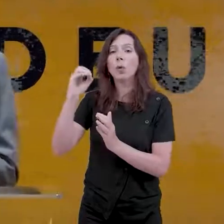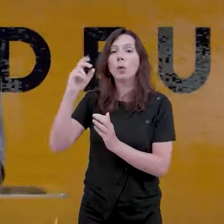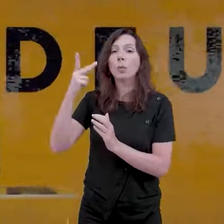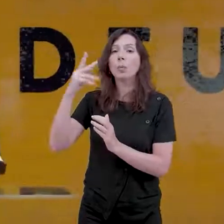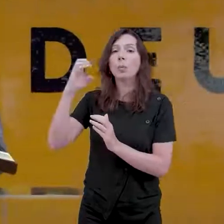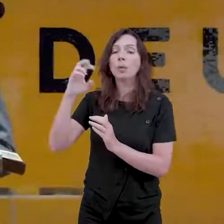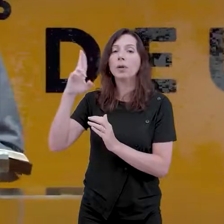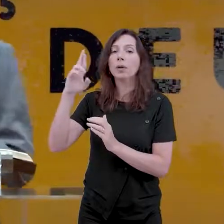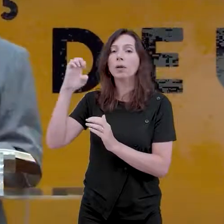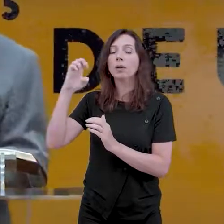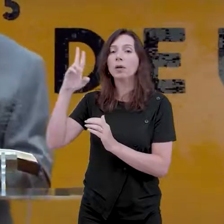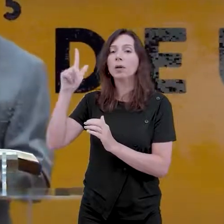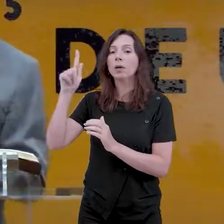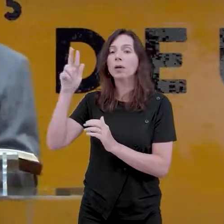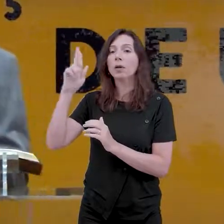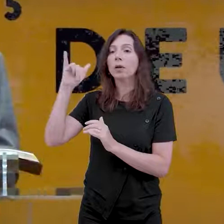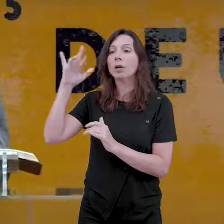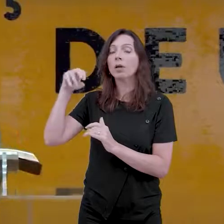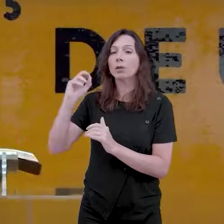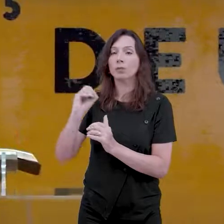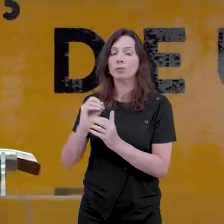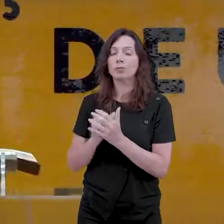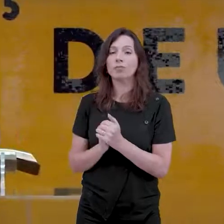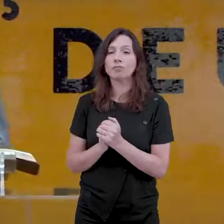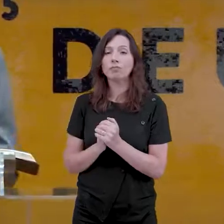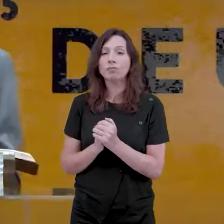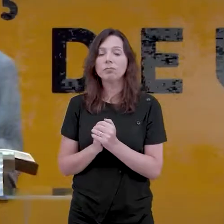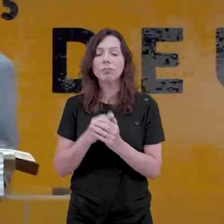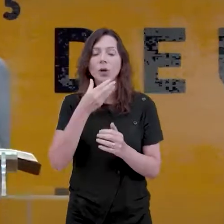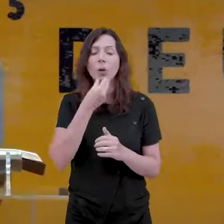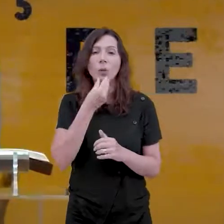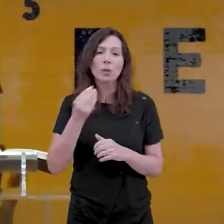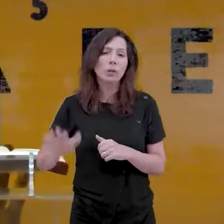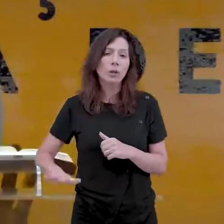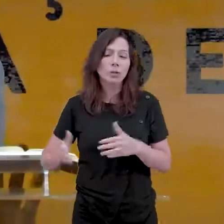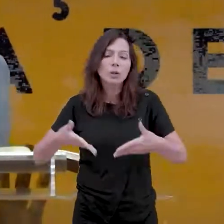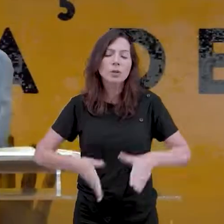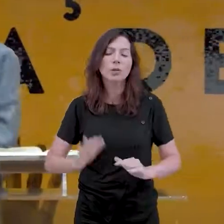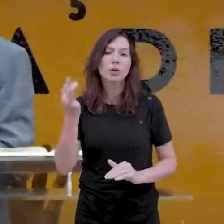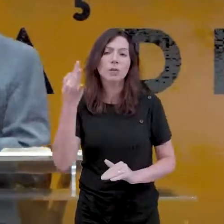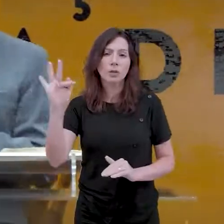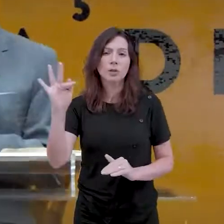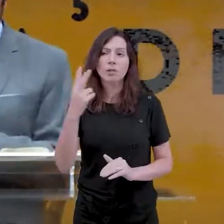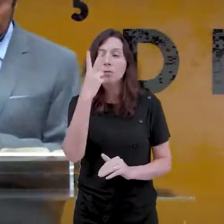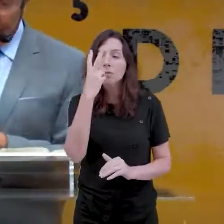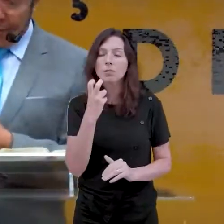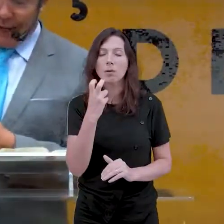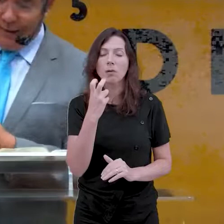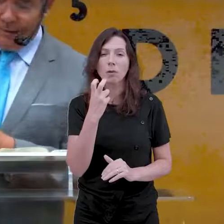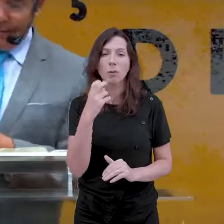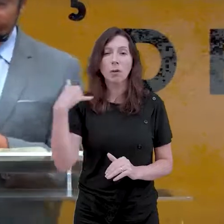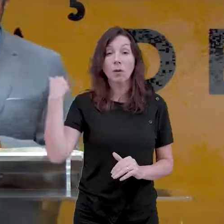Eu fico olhando um menino que nasceu na França, ficou cego aos 3 anos de idade,